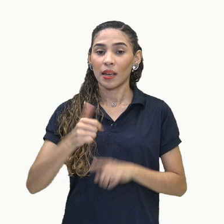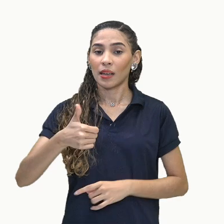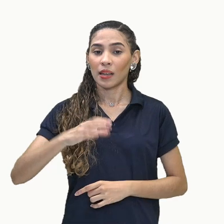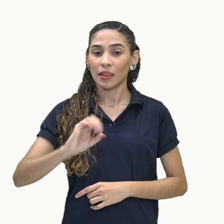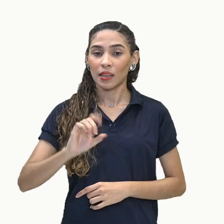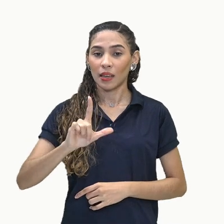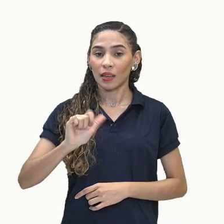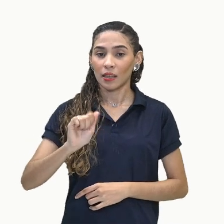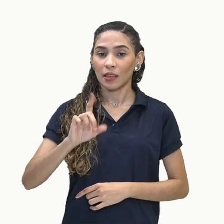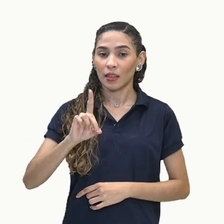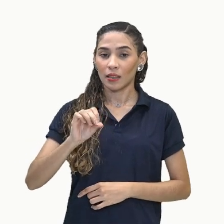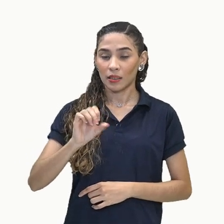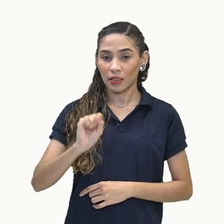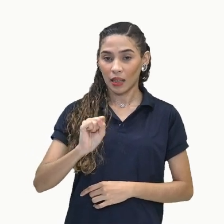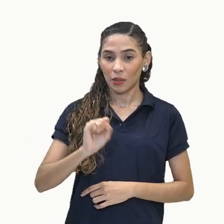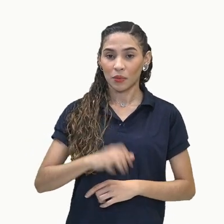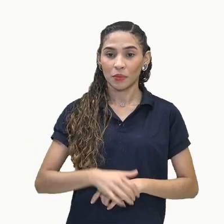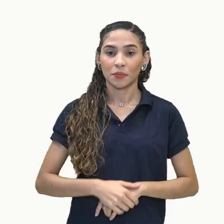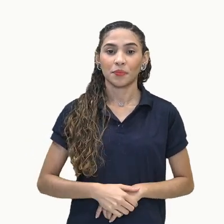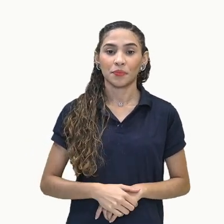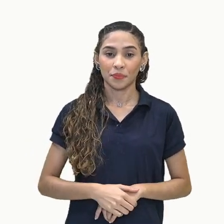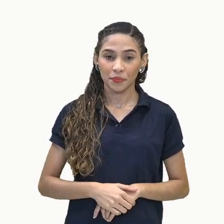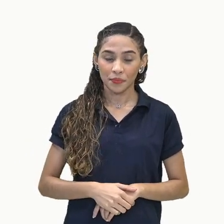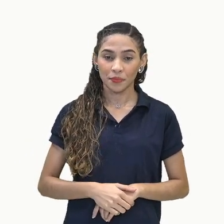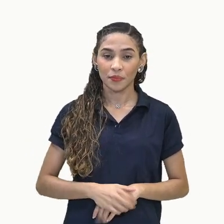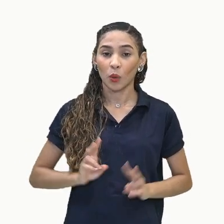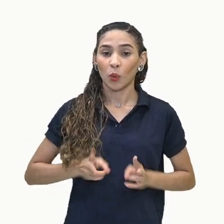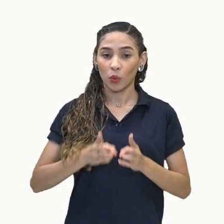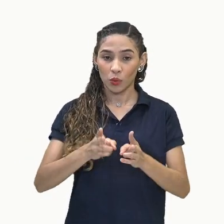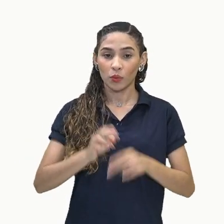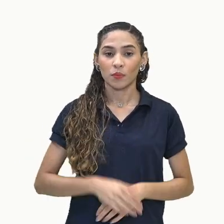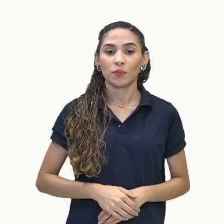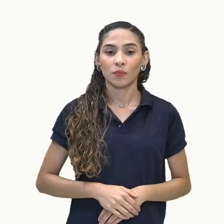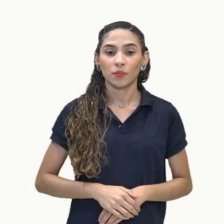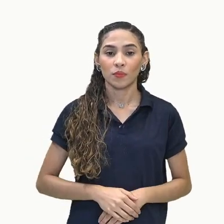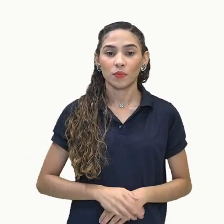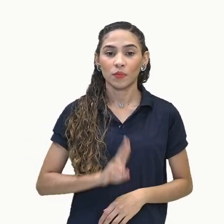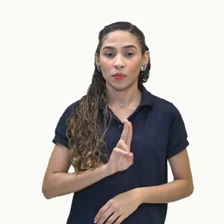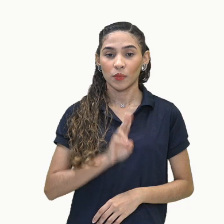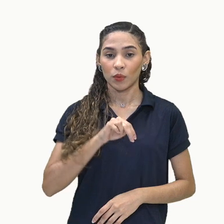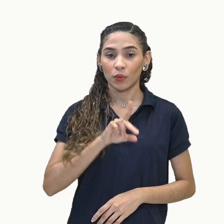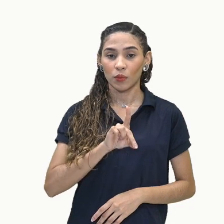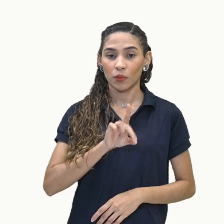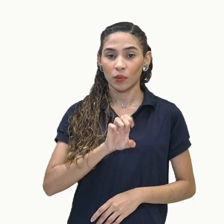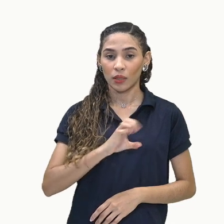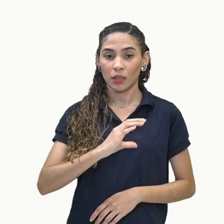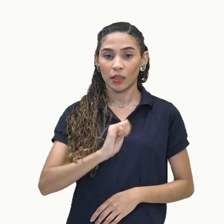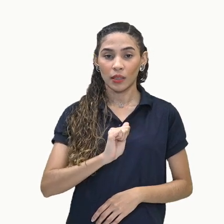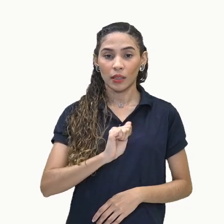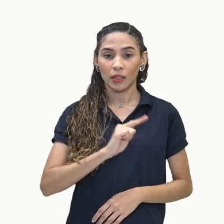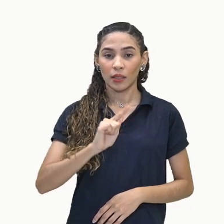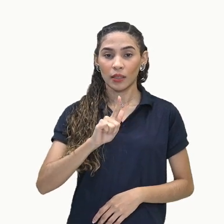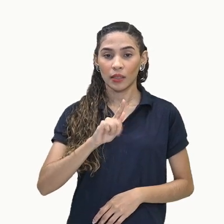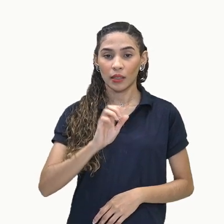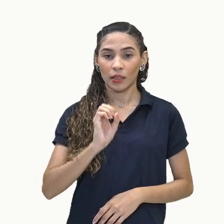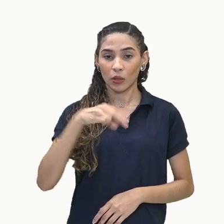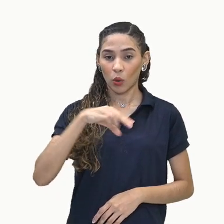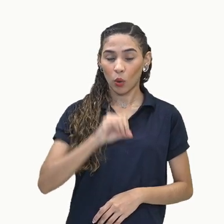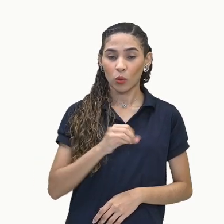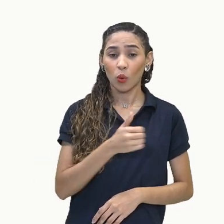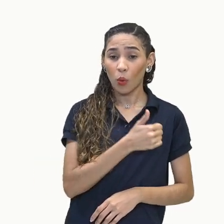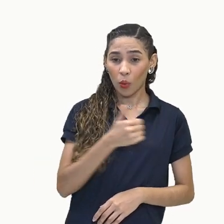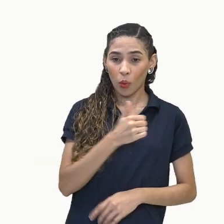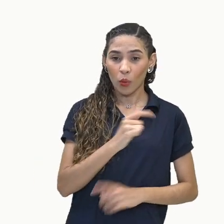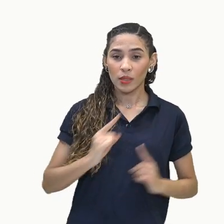lados. Tá bom? Seguindo aí, nós temos um decágono, que são 11